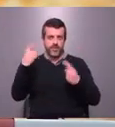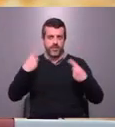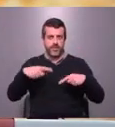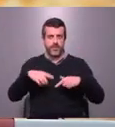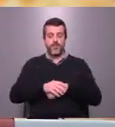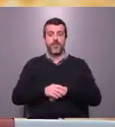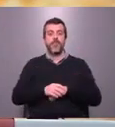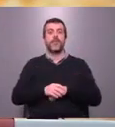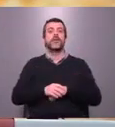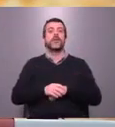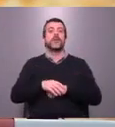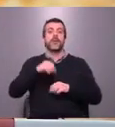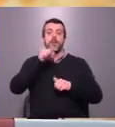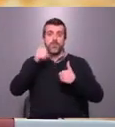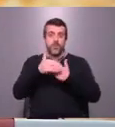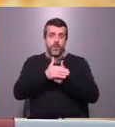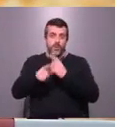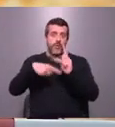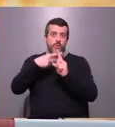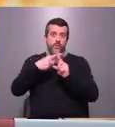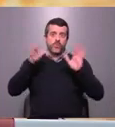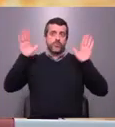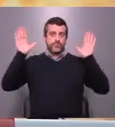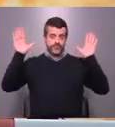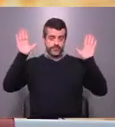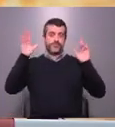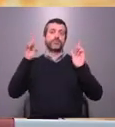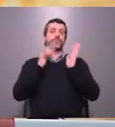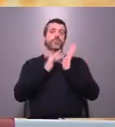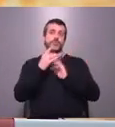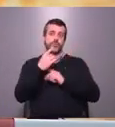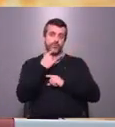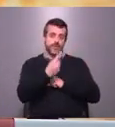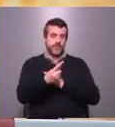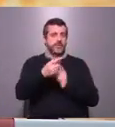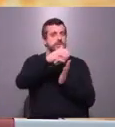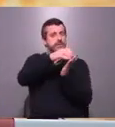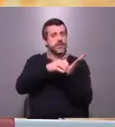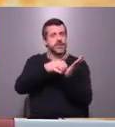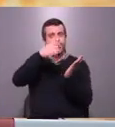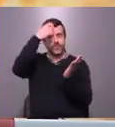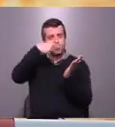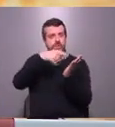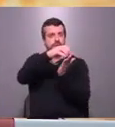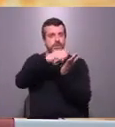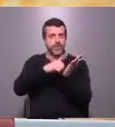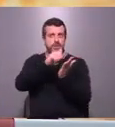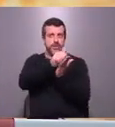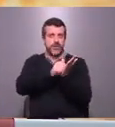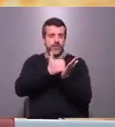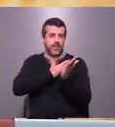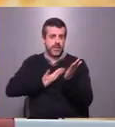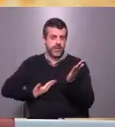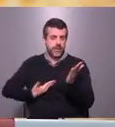Para anunciar a sua morte na cruz, Jesus evoca um episódio do Antigo Testamento. Jesus recorda